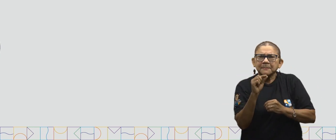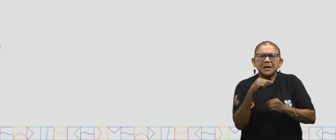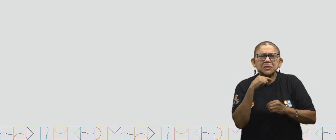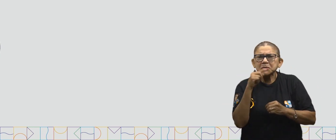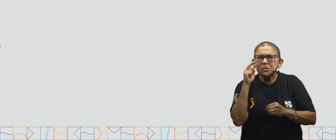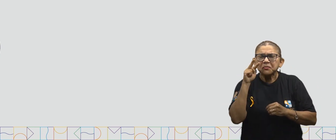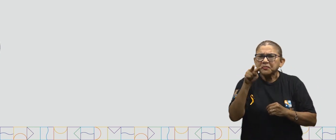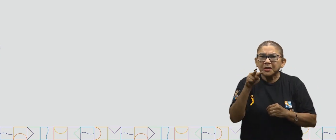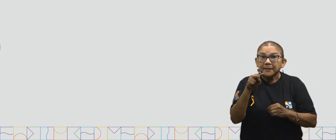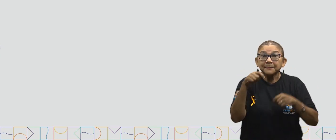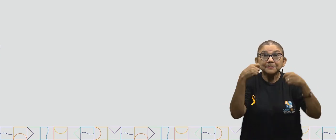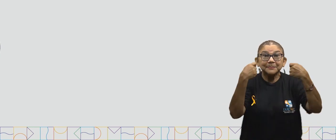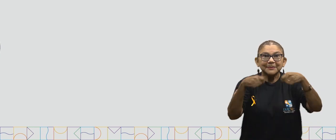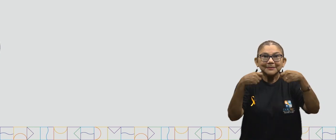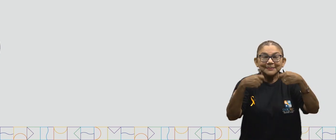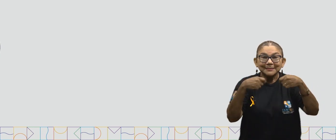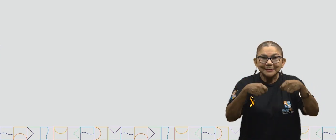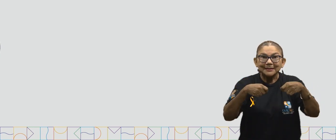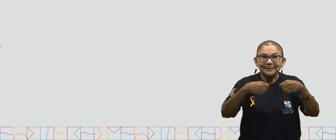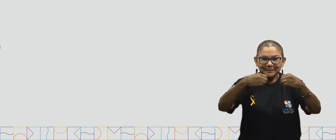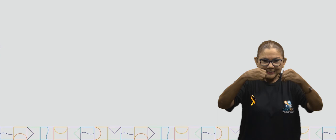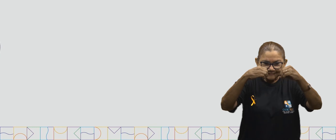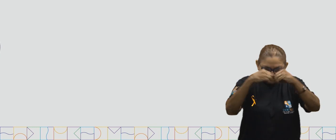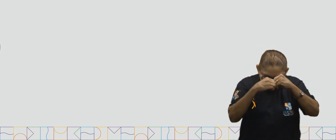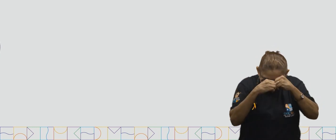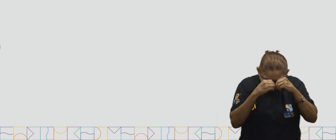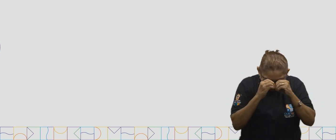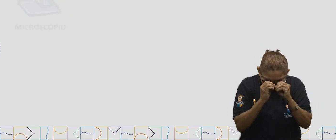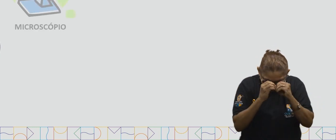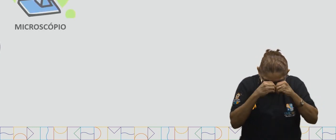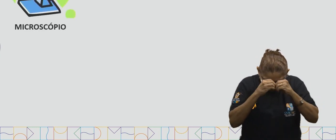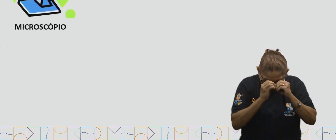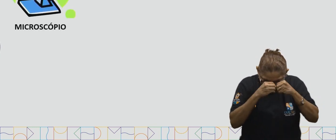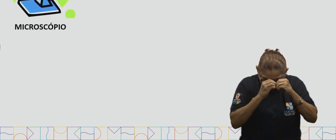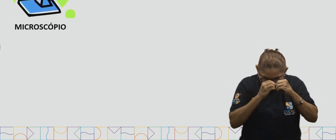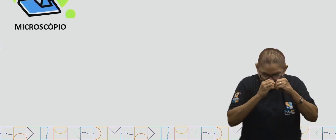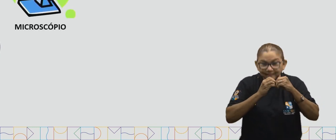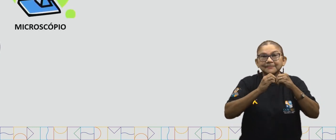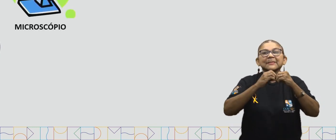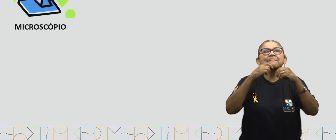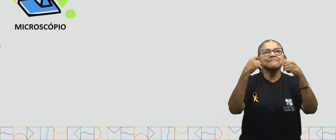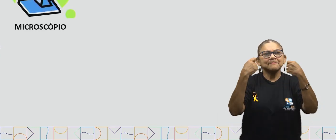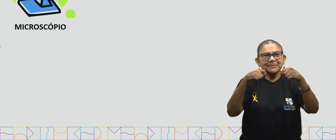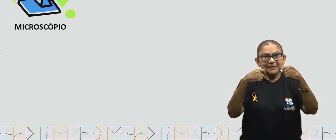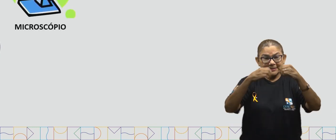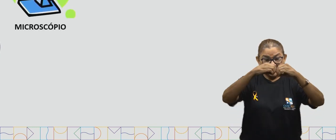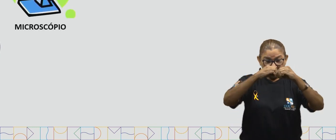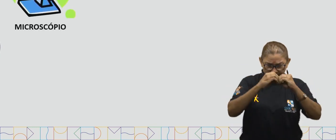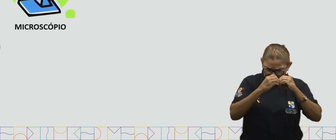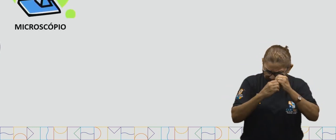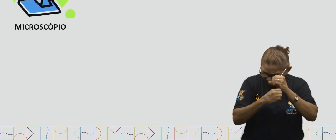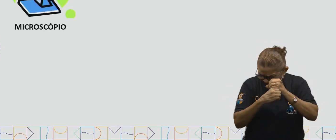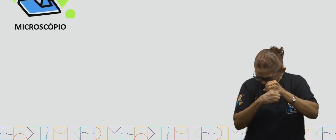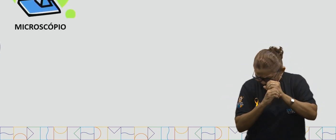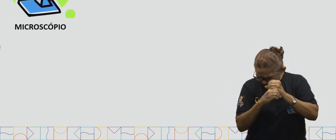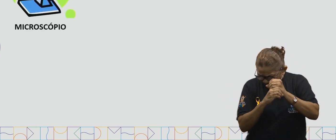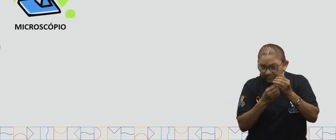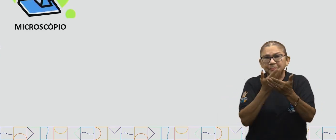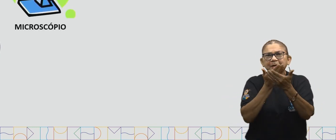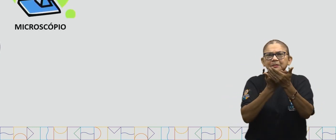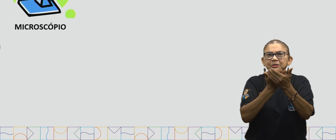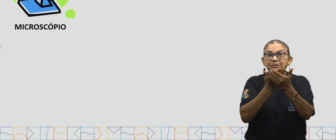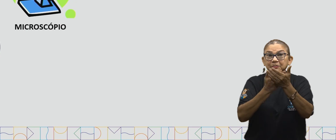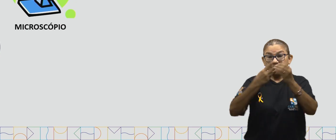e estudá-las é a partir do uso de um equipamento de aumento, o microscópio. Os microscópios utilizados